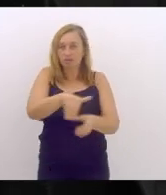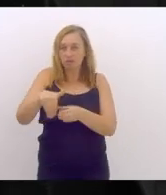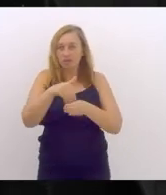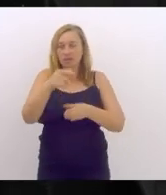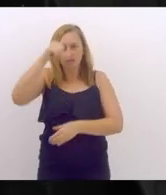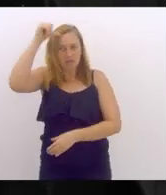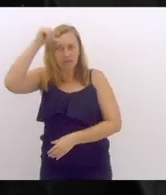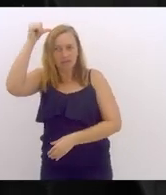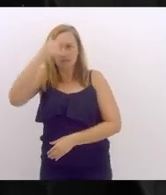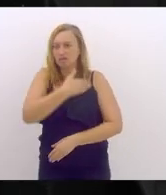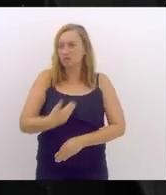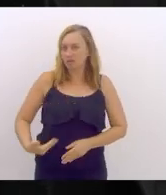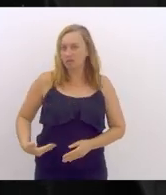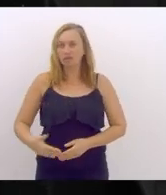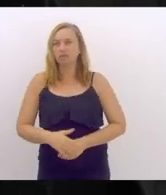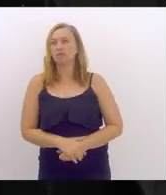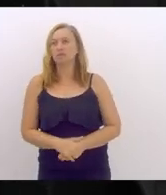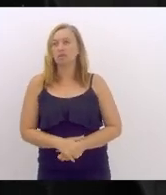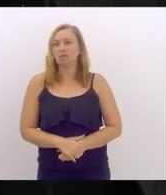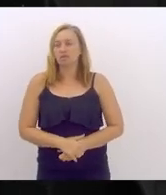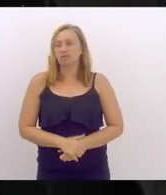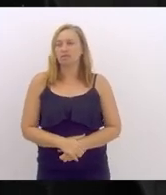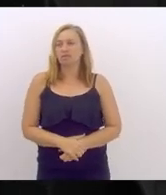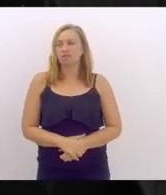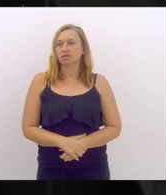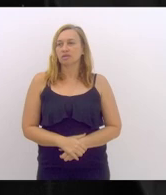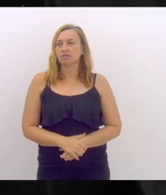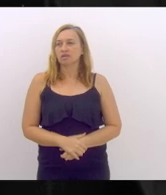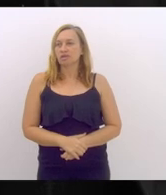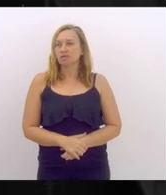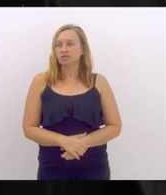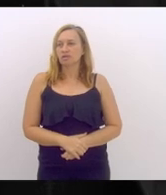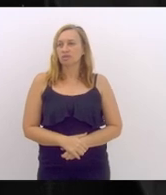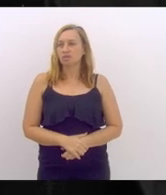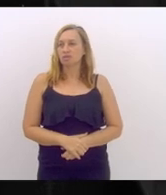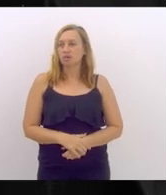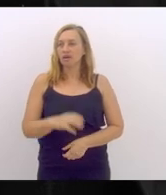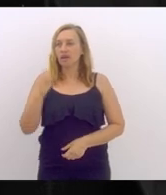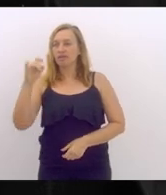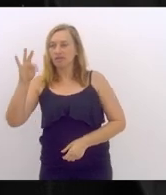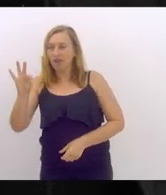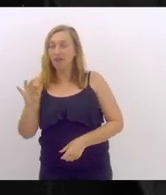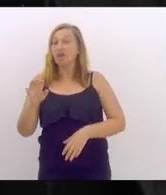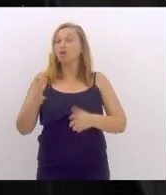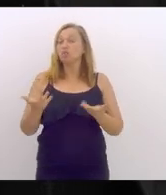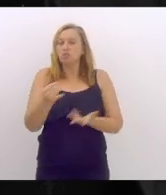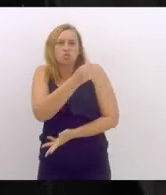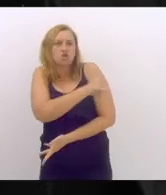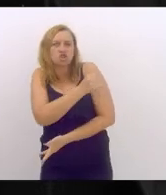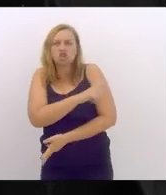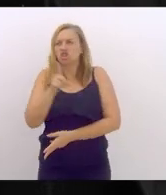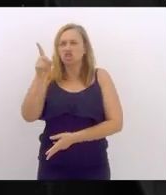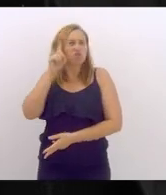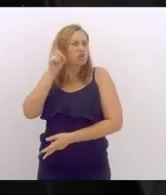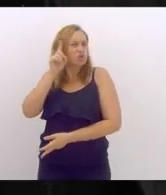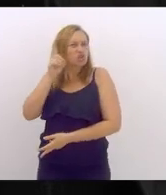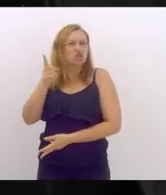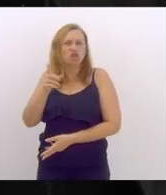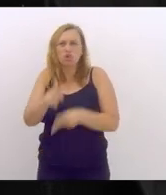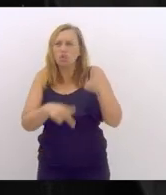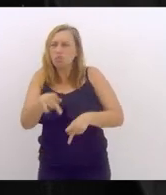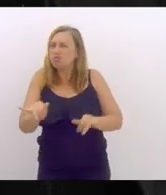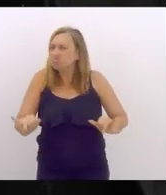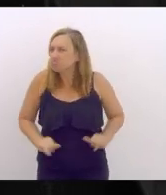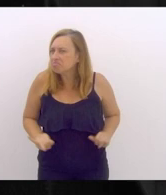Cláudio Castro é governador de Nárnia governador de Nárnia na campanha eleitoral enquanto isso no Rio de Janeiro no dia a dia população